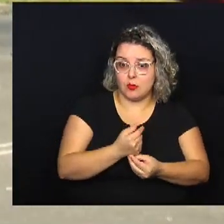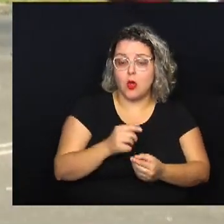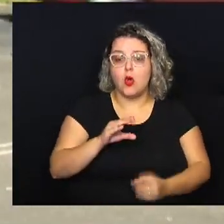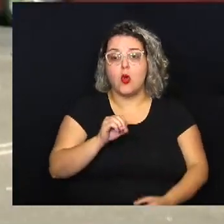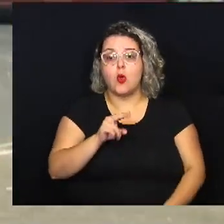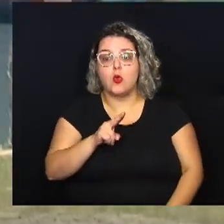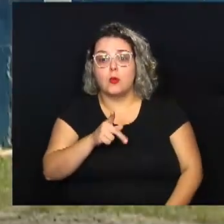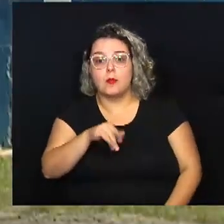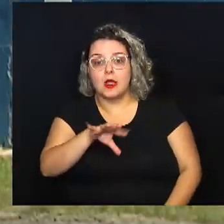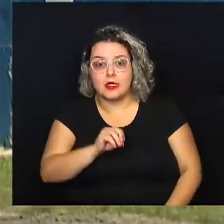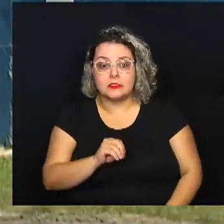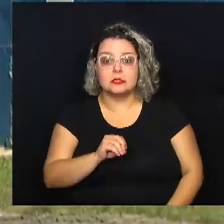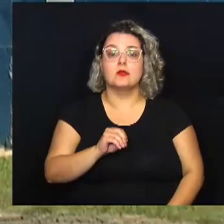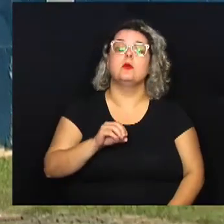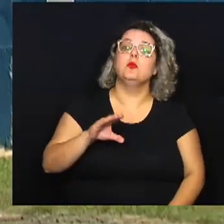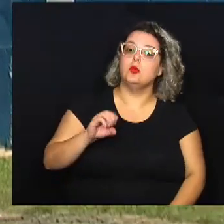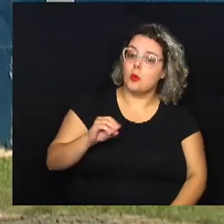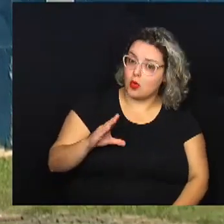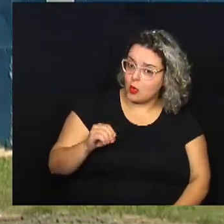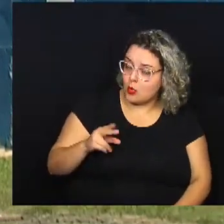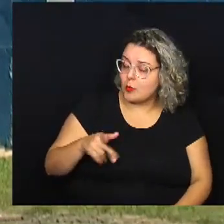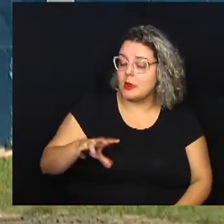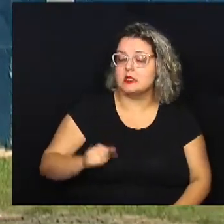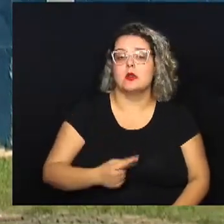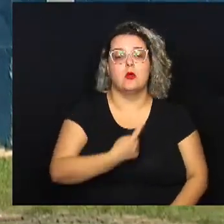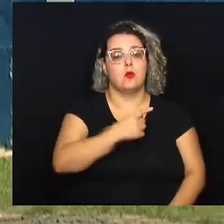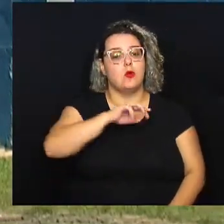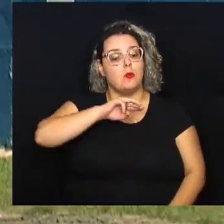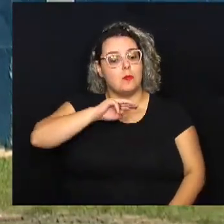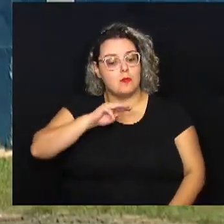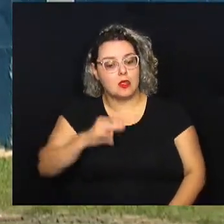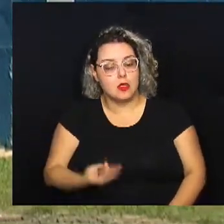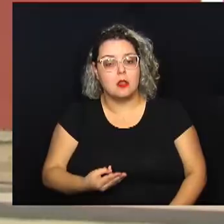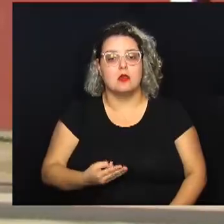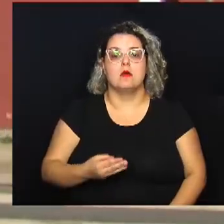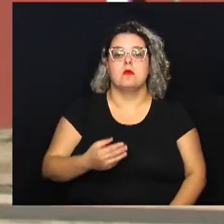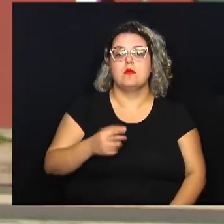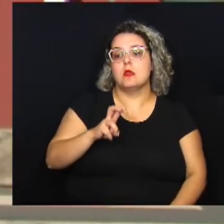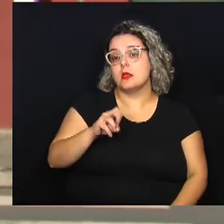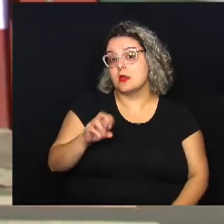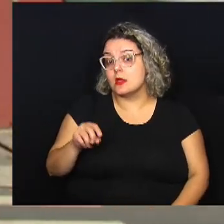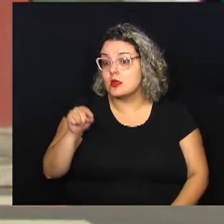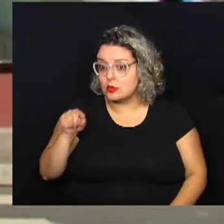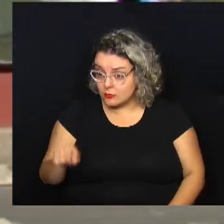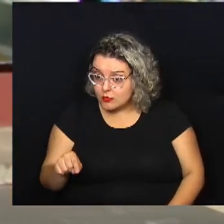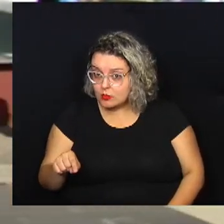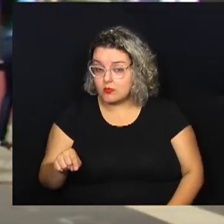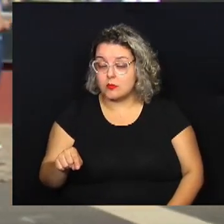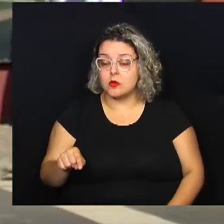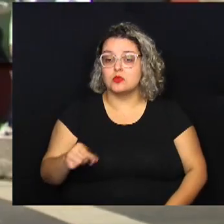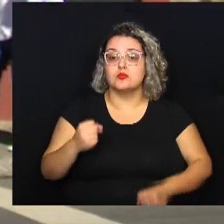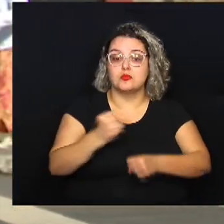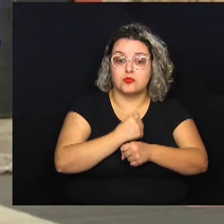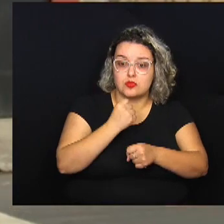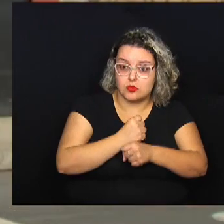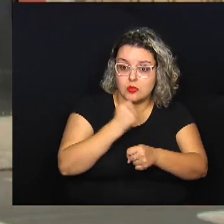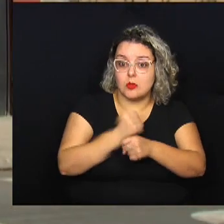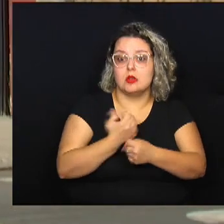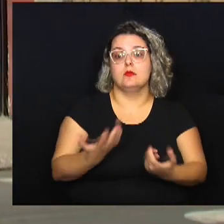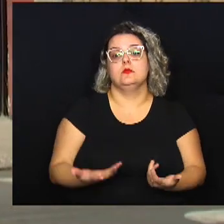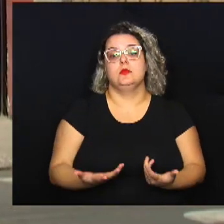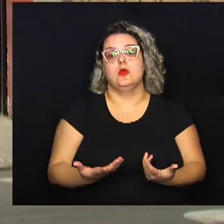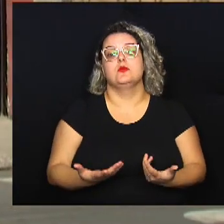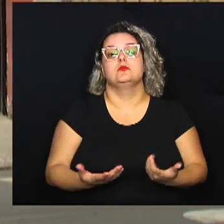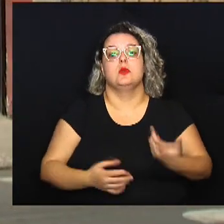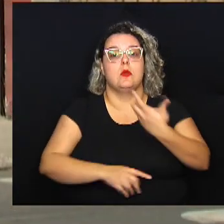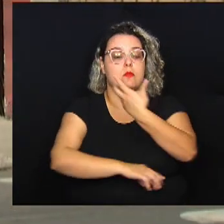parte do 1,5 milhão de metros quadrados em uma galeria urbana. E as 5 obras que dão início à amostra